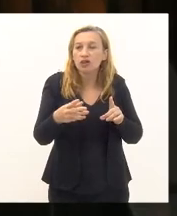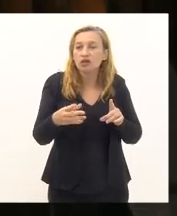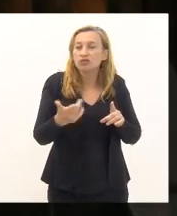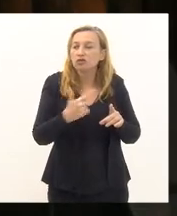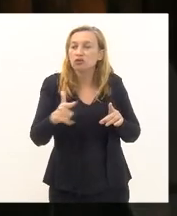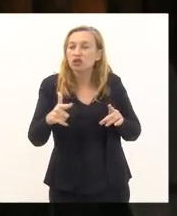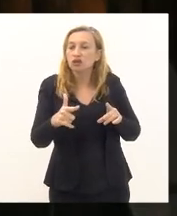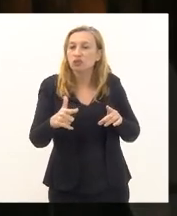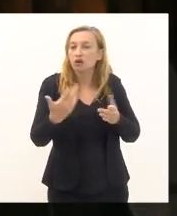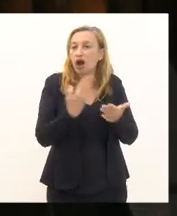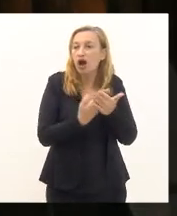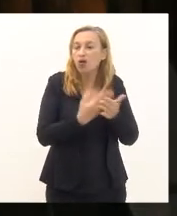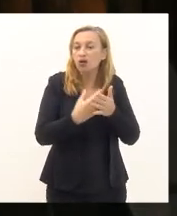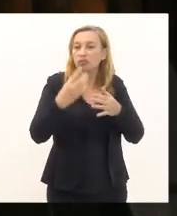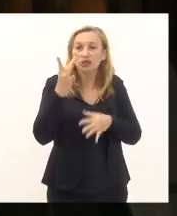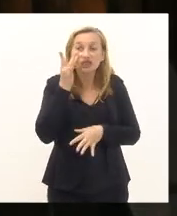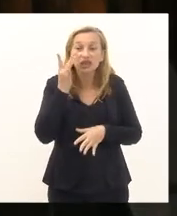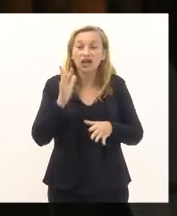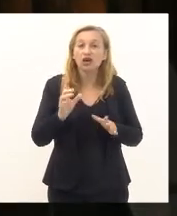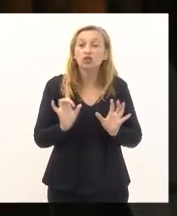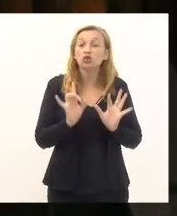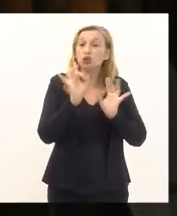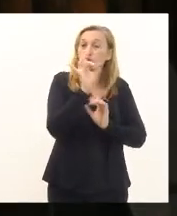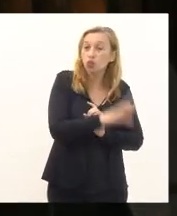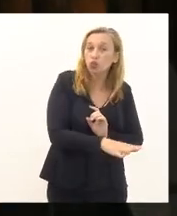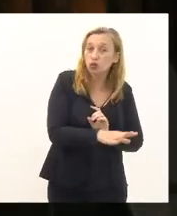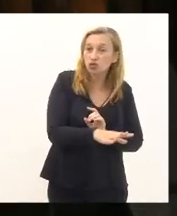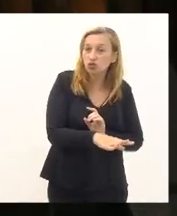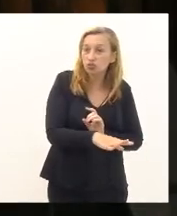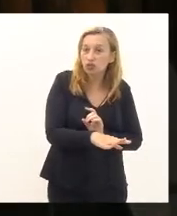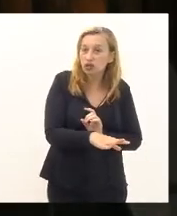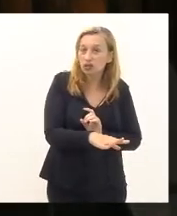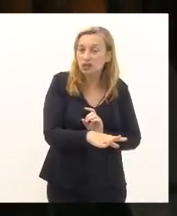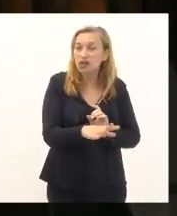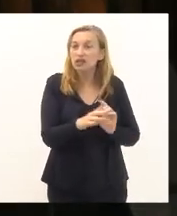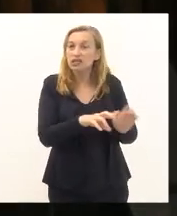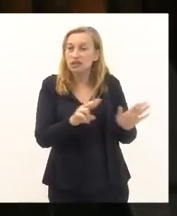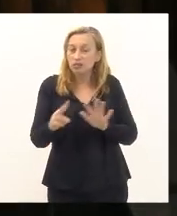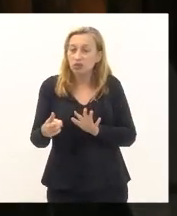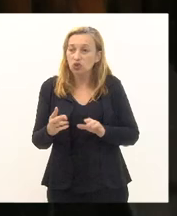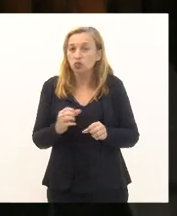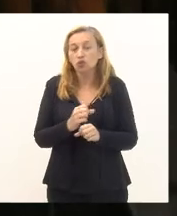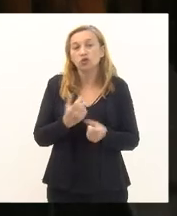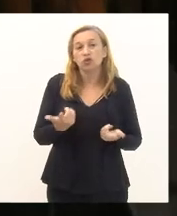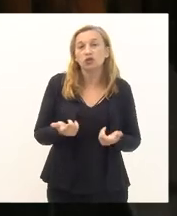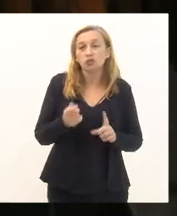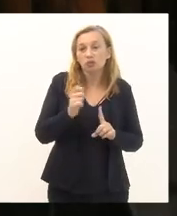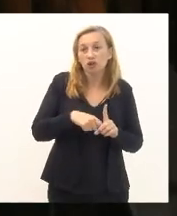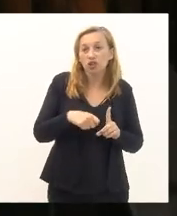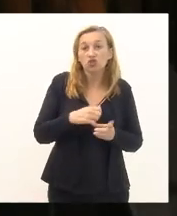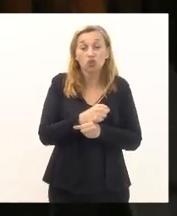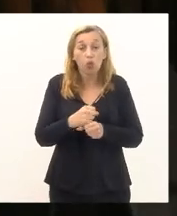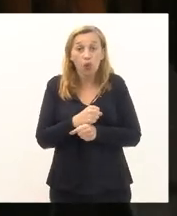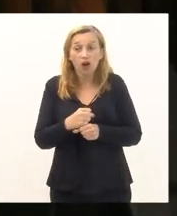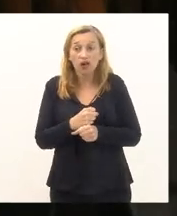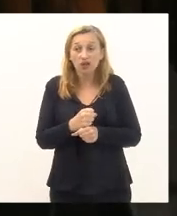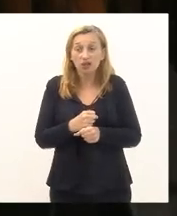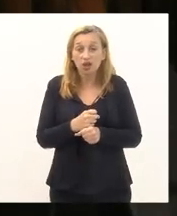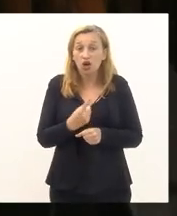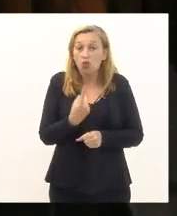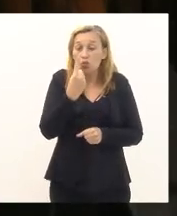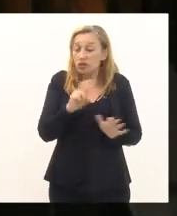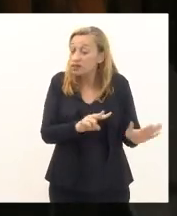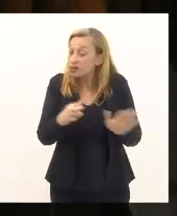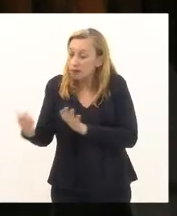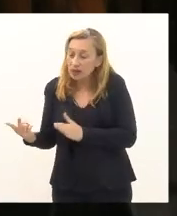última semana de aula do ano, ele tem que ficar a semana inteira num evento, ou ele não vai a semana inteira e paga o ingresso da semana